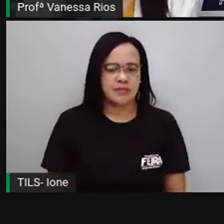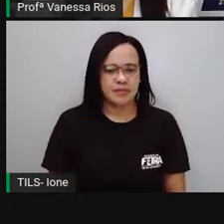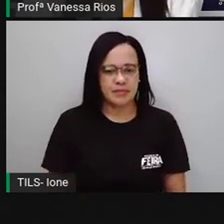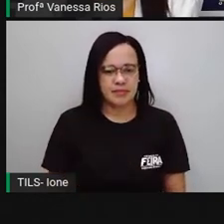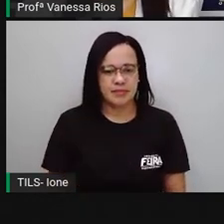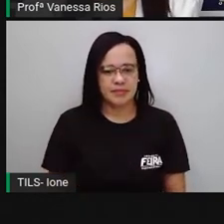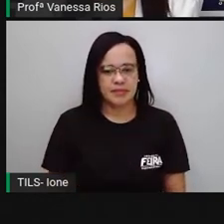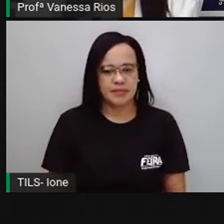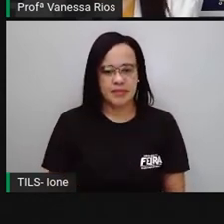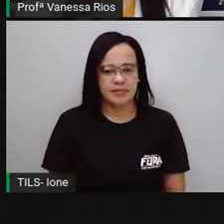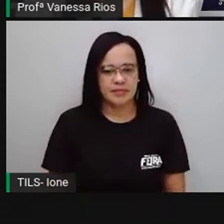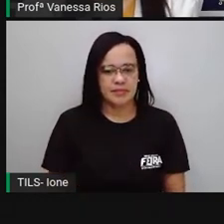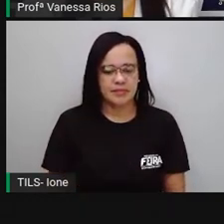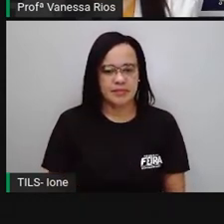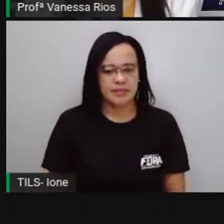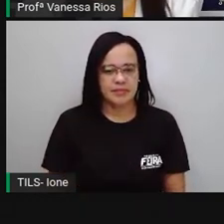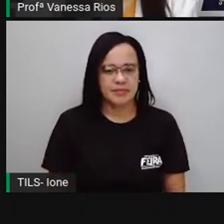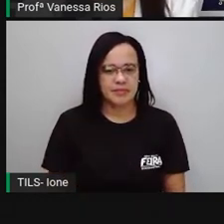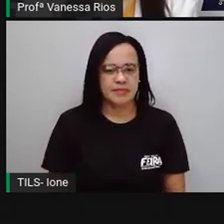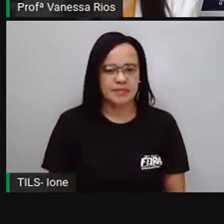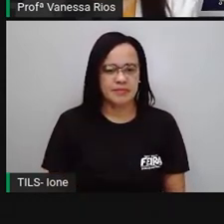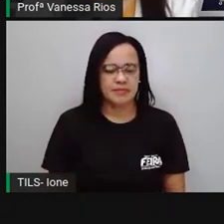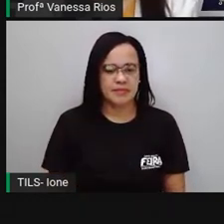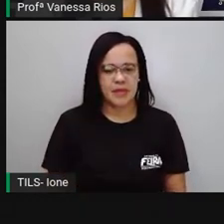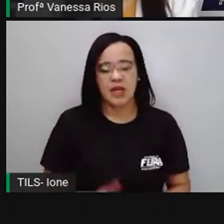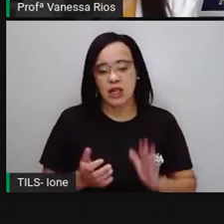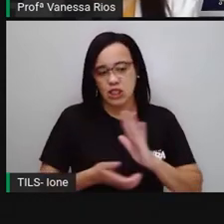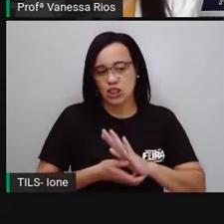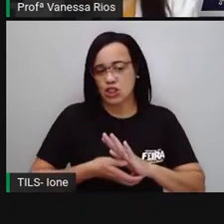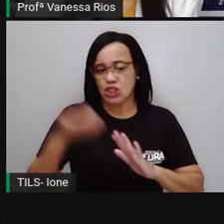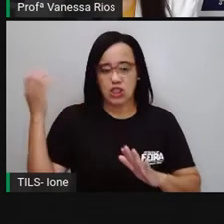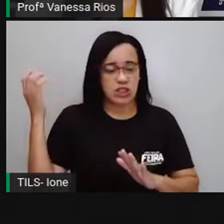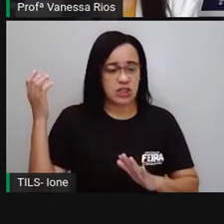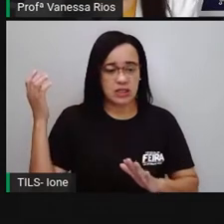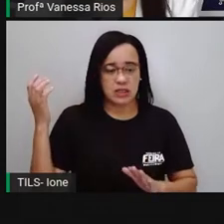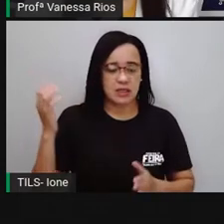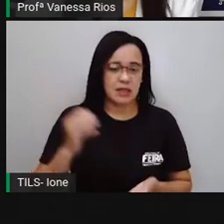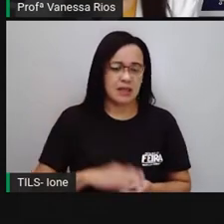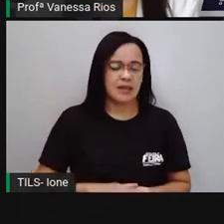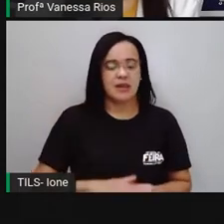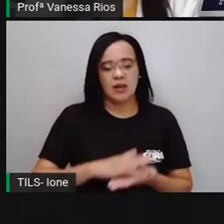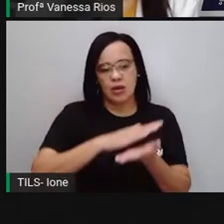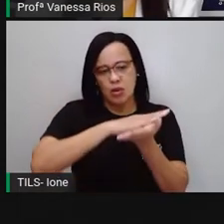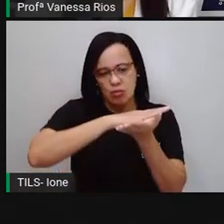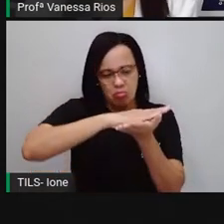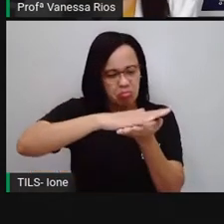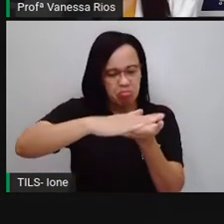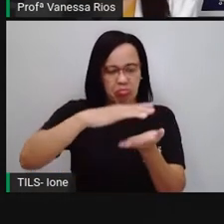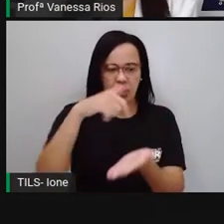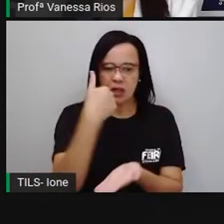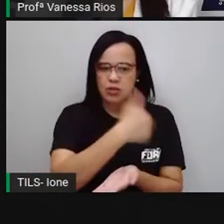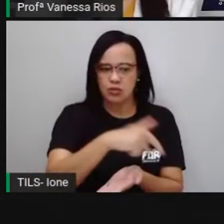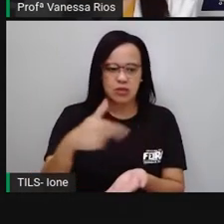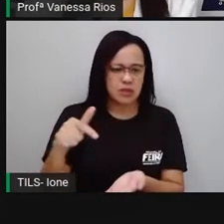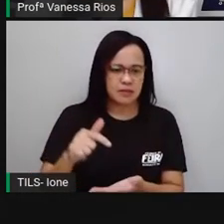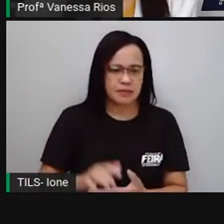Então, a gente tira aí da relação de Euler, ó, os poliedros não convexos.